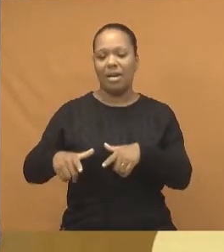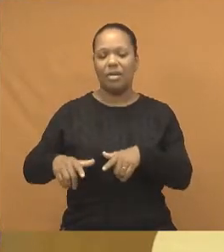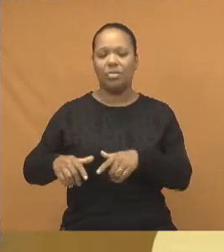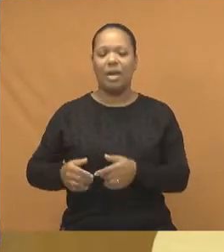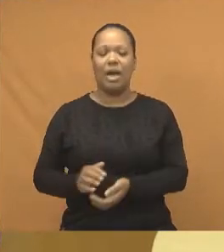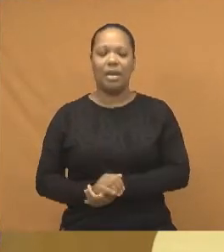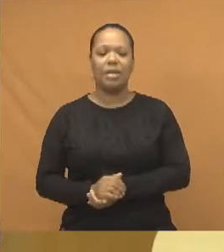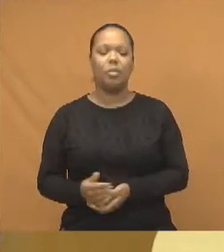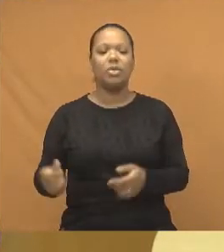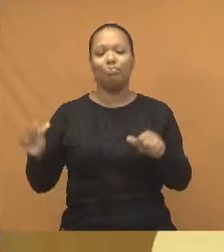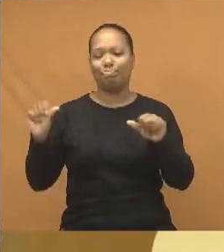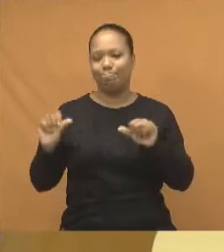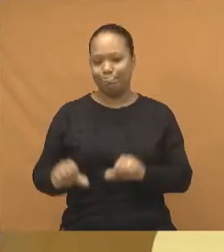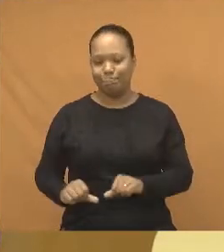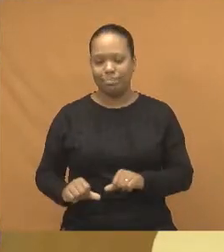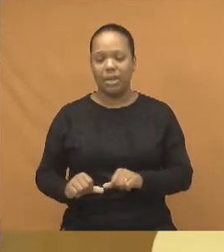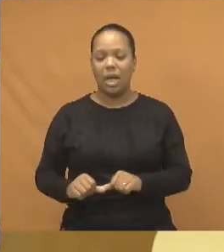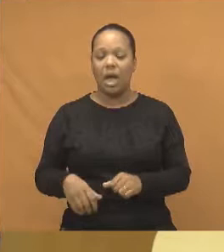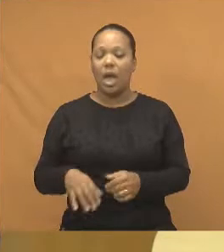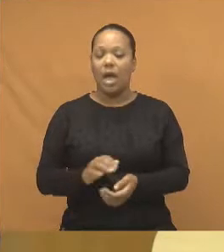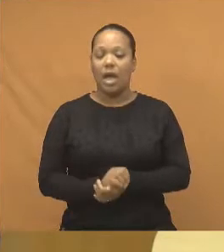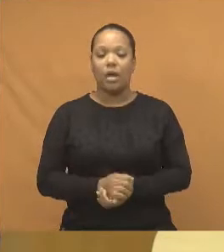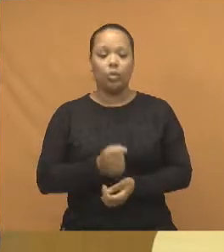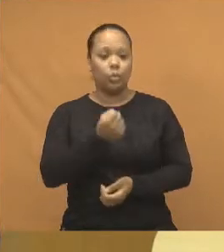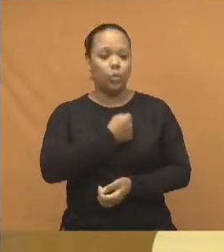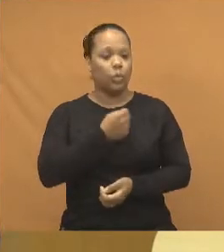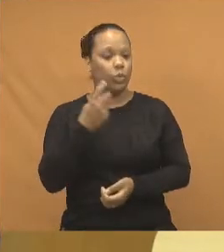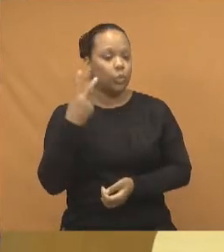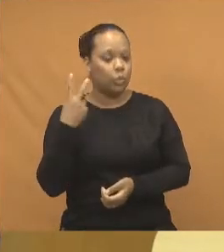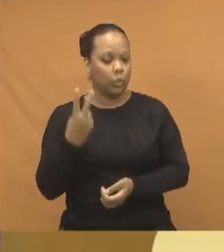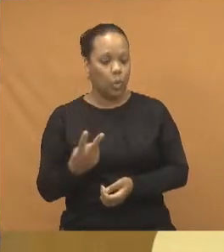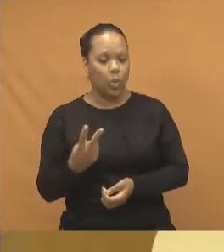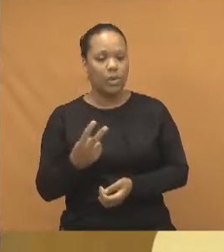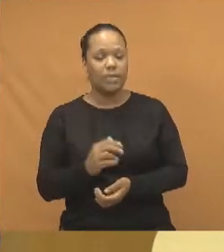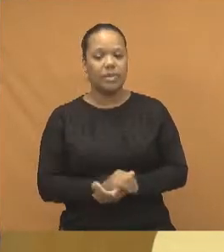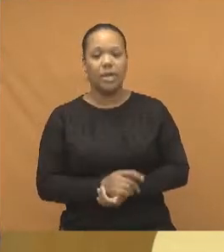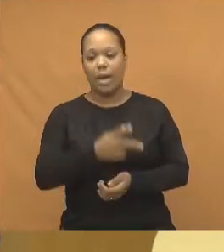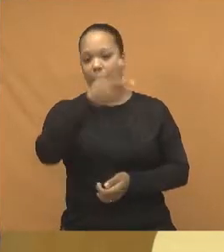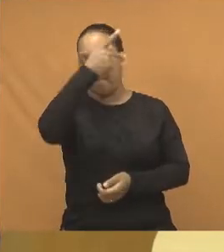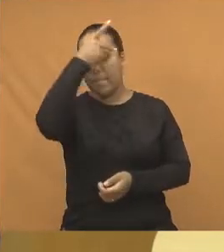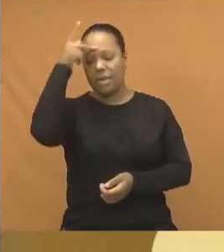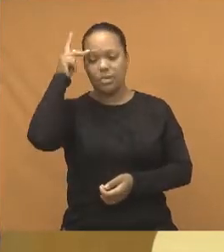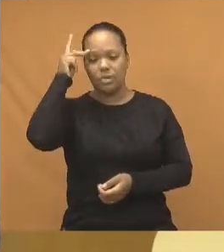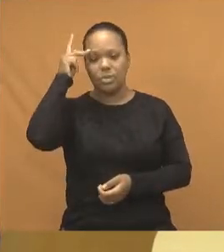em insuficiência. Esse é o diabetes tipo 2, que acomete sobretudo as pessoas